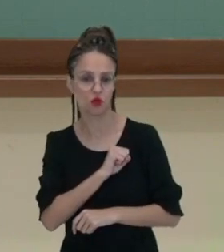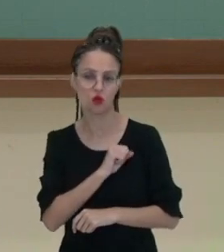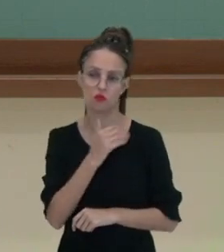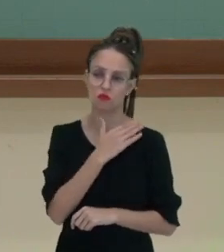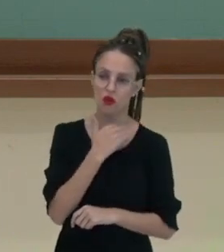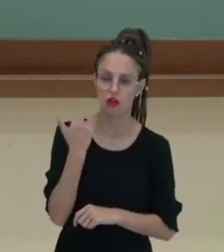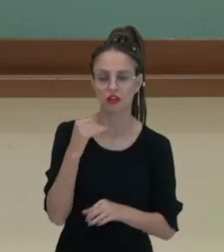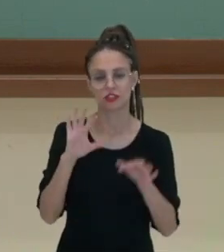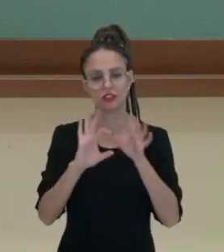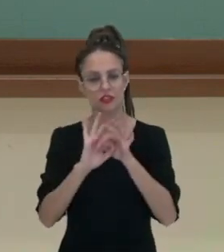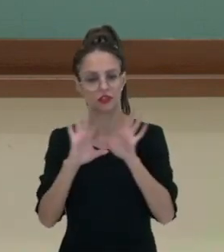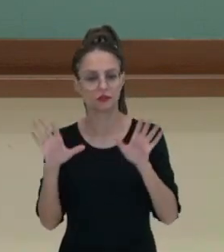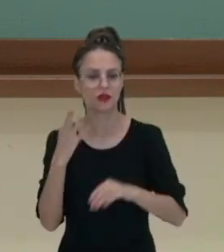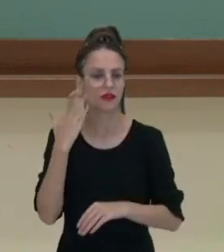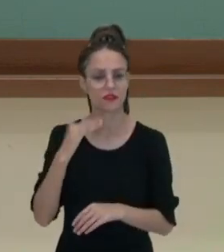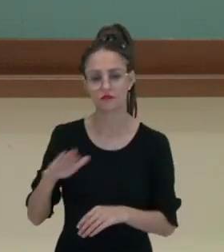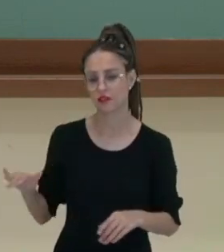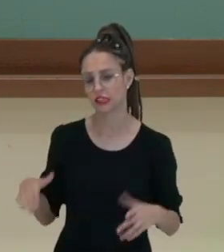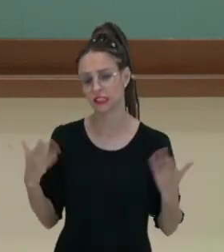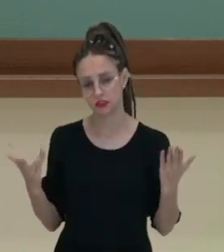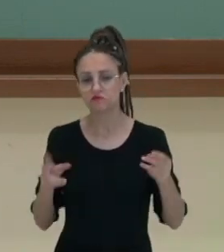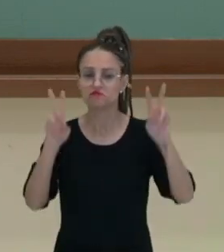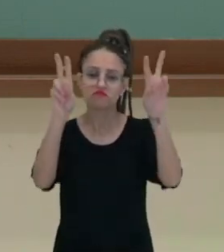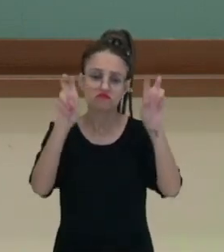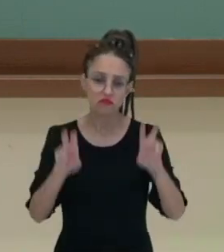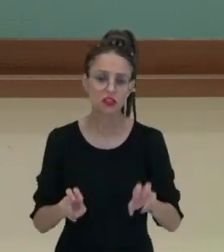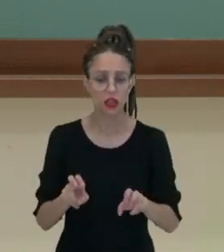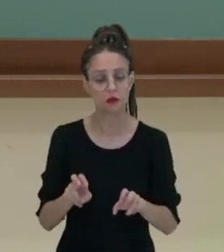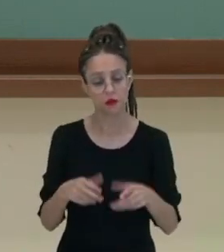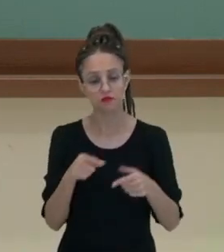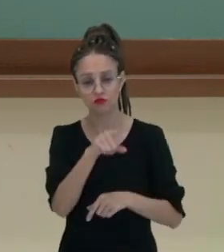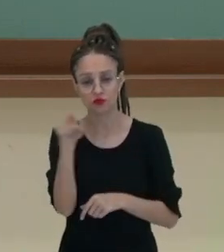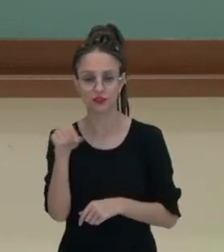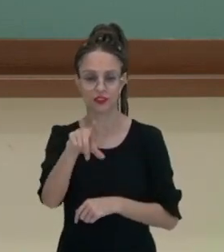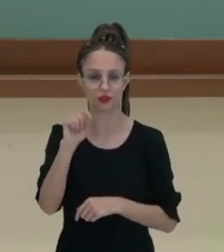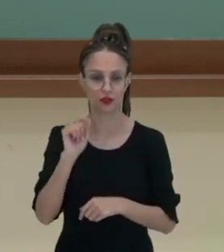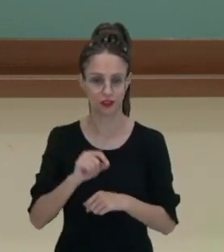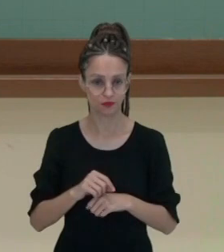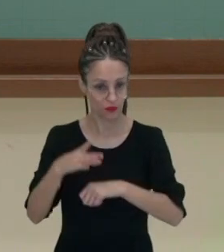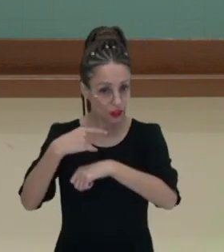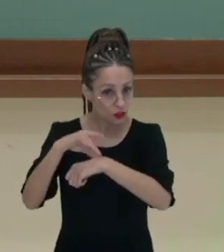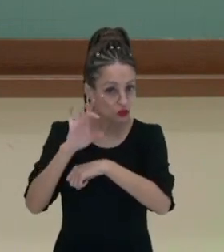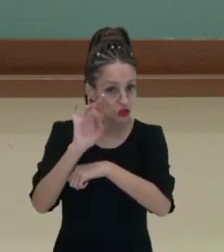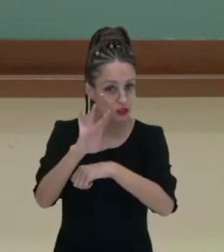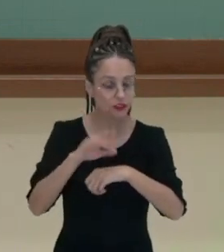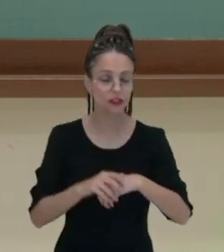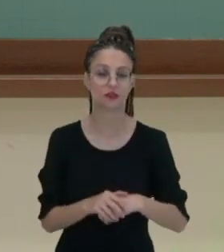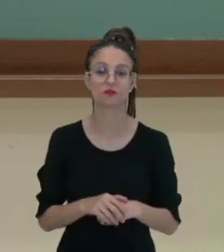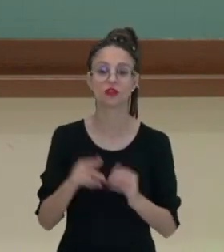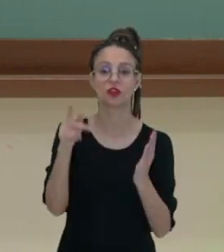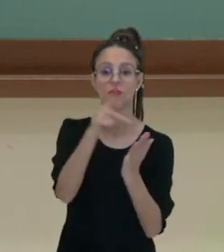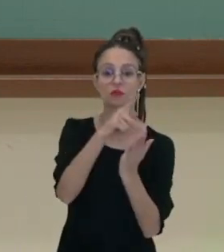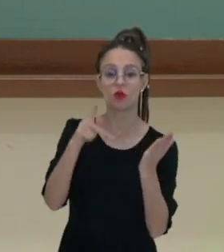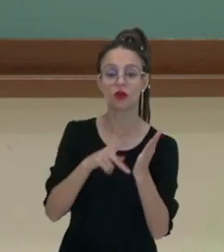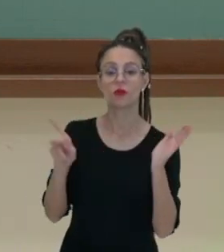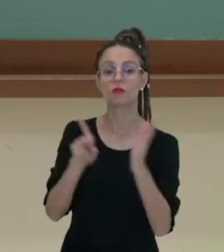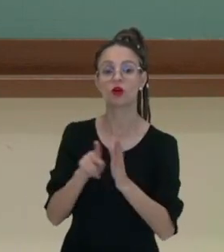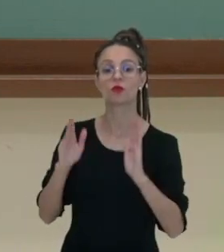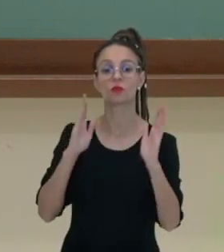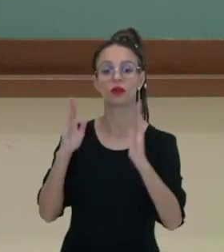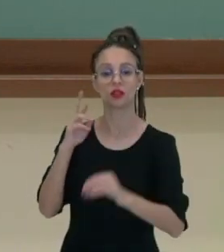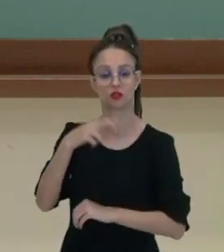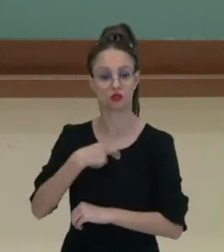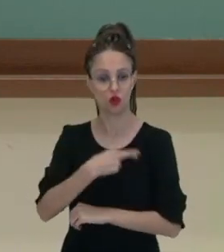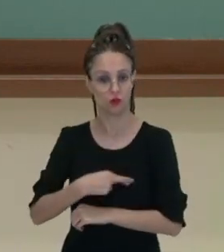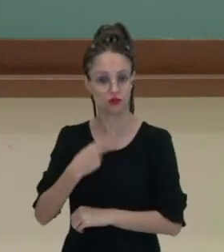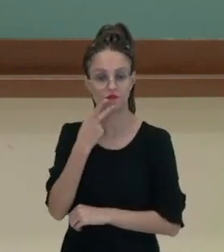morte, liberdade, infância, são temas muito recorrentes. Quer uma dica? Poemas do romantismo falam muito